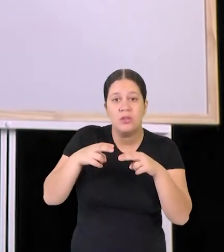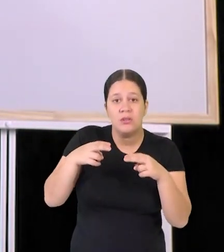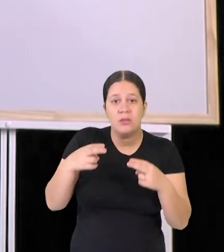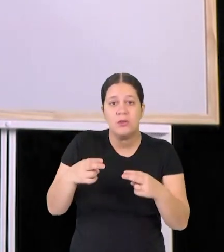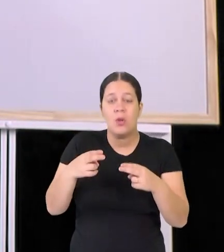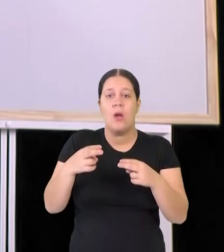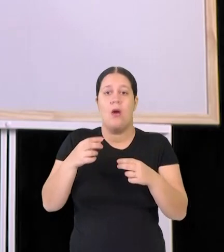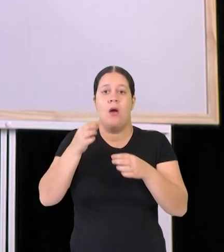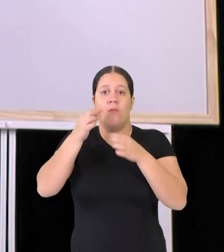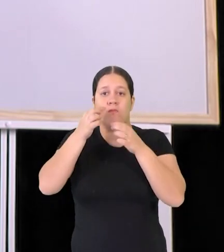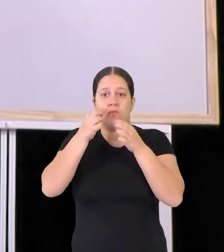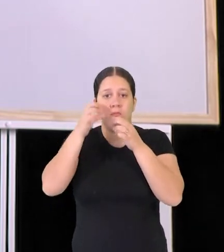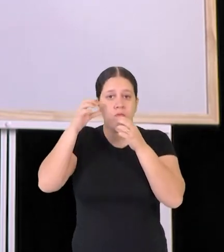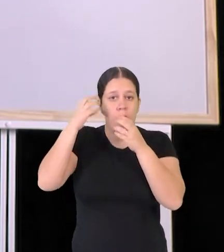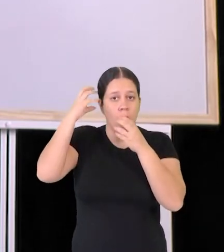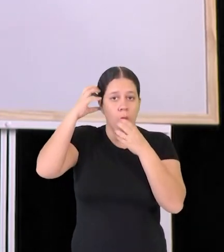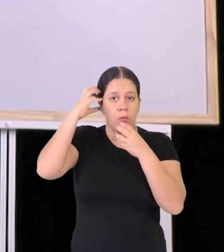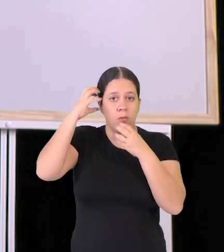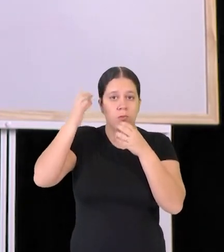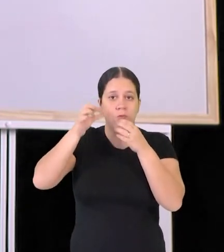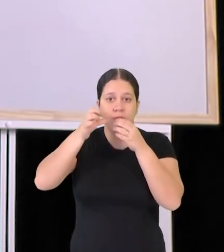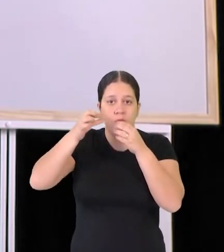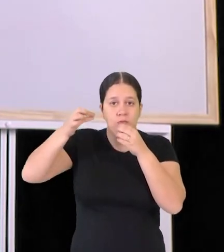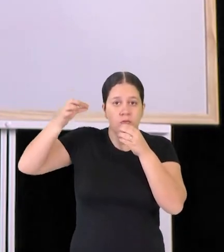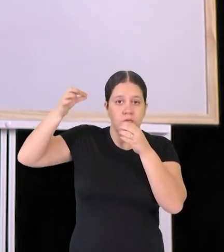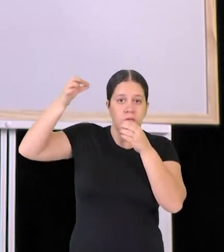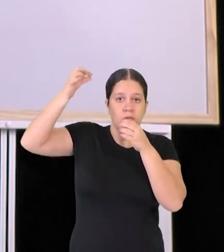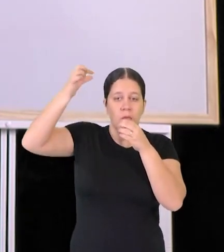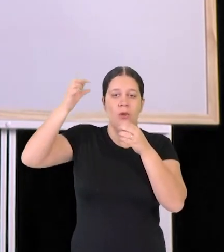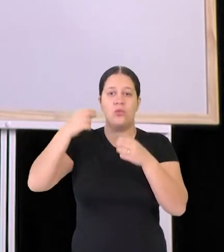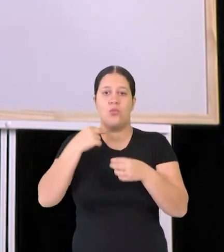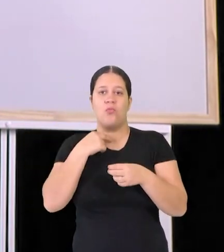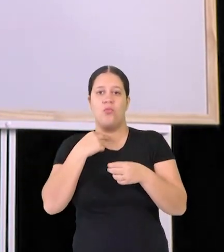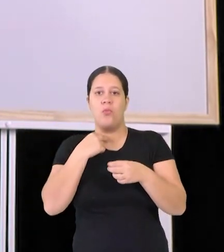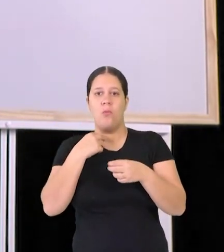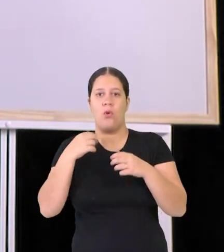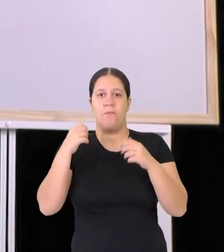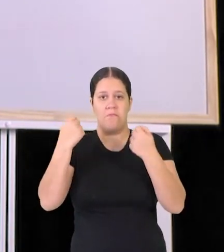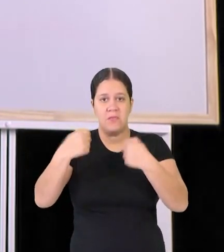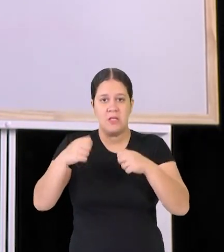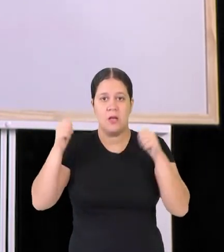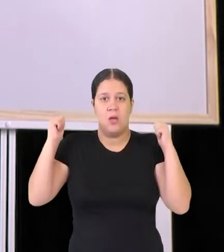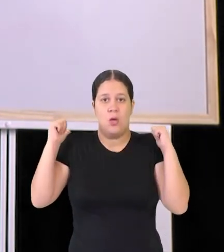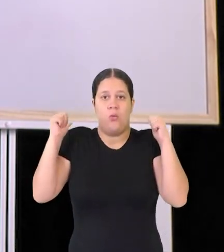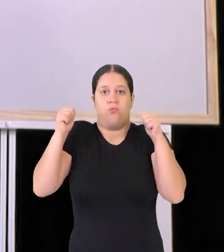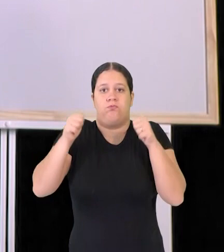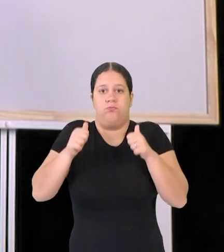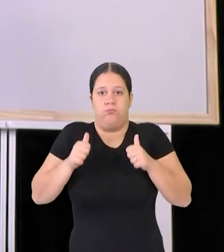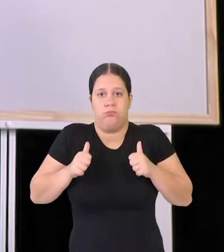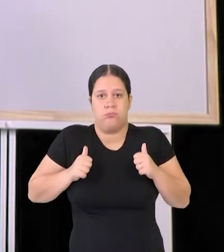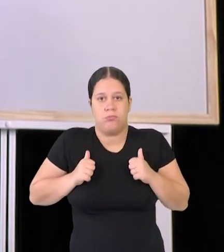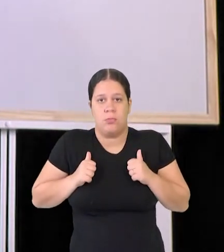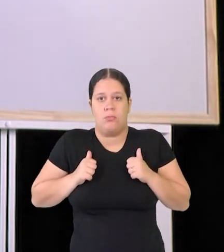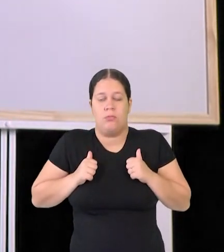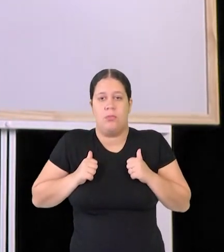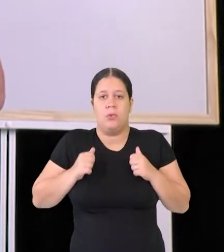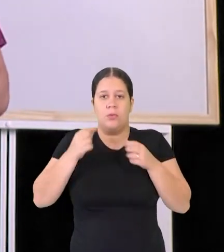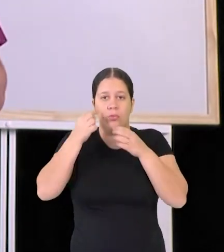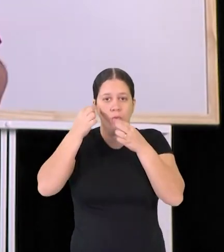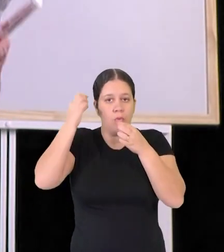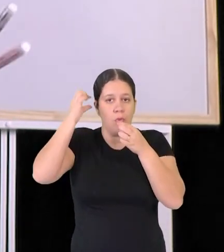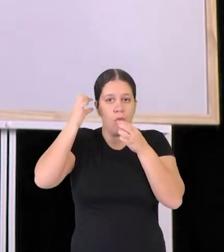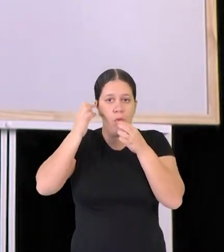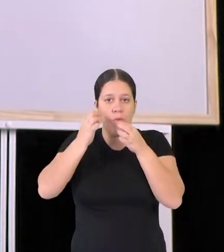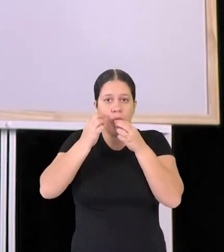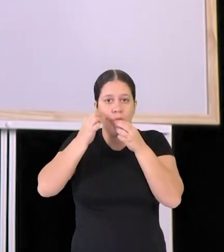ele não pode descer a grandes profundidades sem nenhum tipo de equipamento. Ele precisa, sim, de um equipamento de segurança